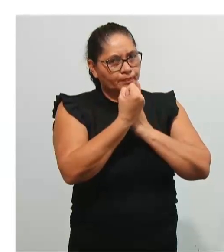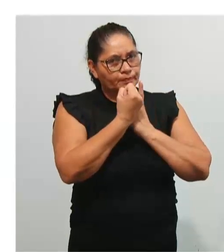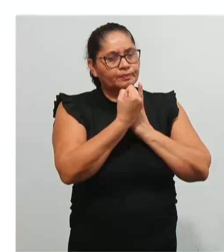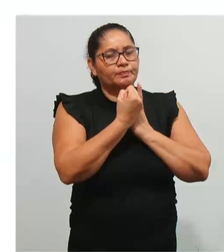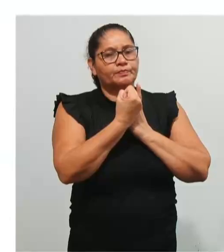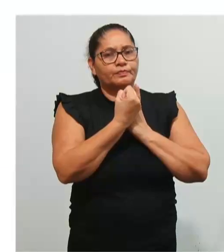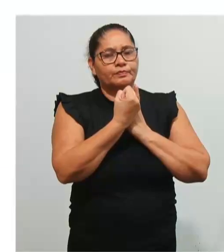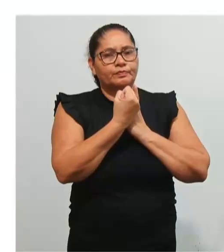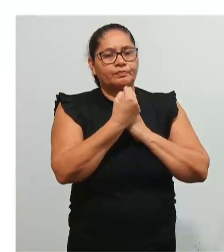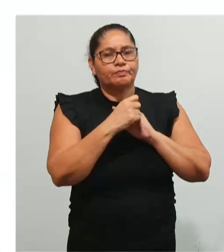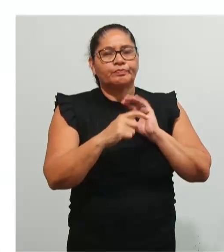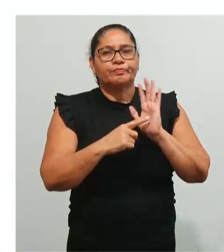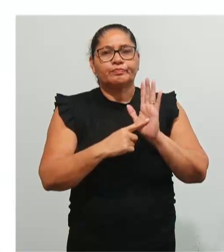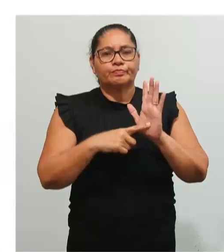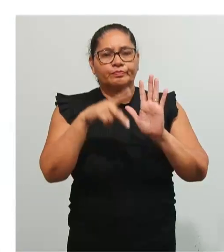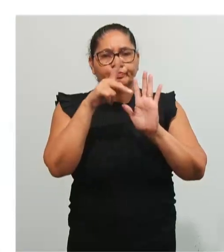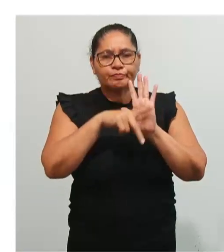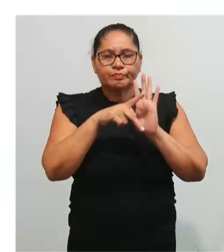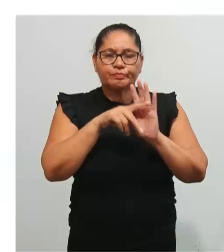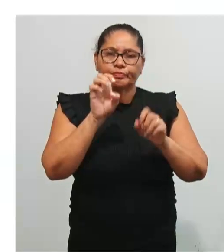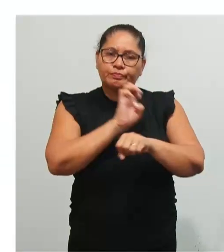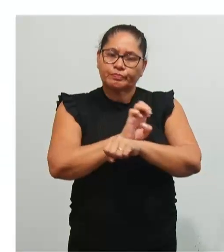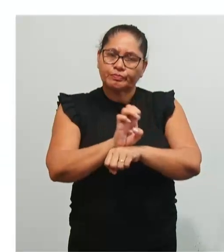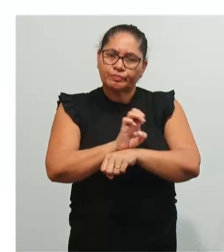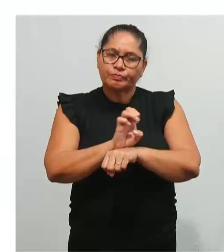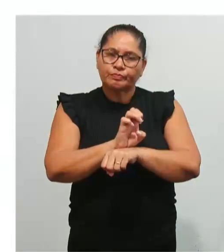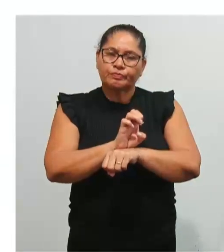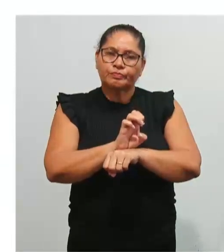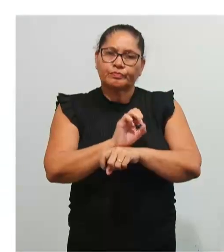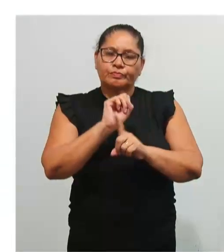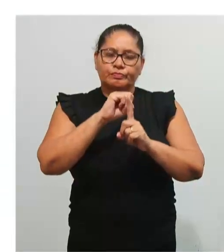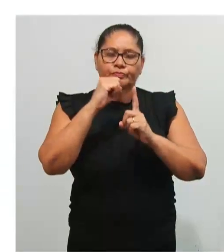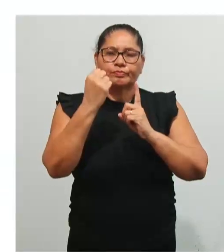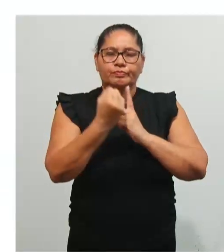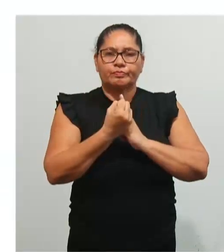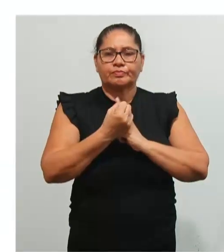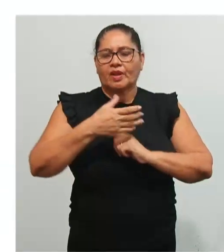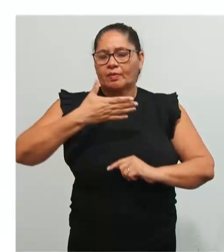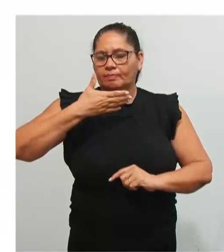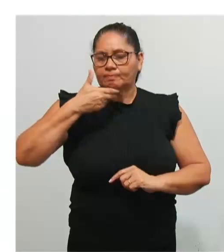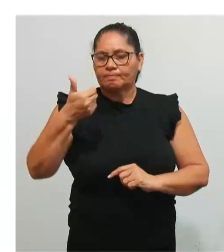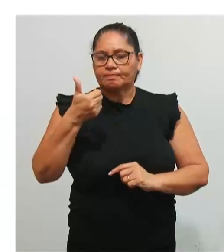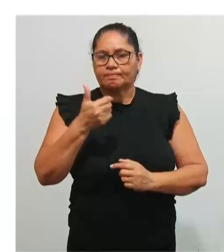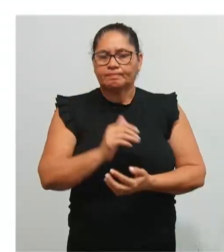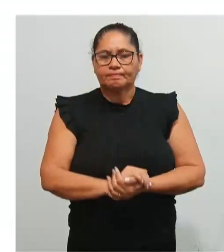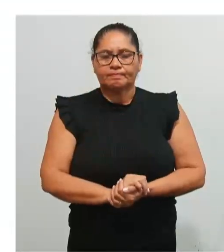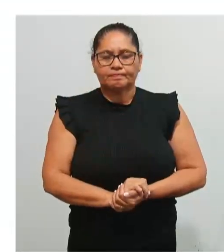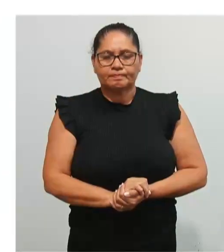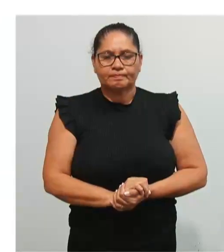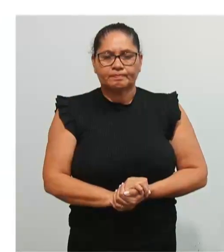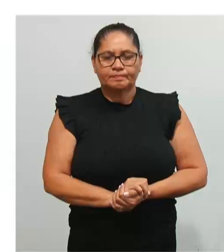para viabilizar o projeto de Estado e a sociedade a ser implementada.